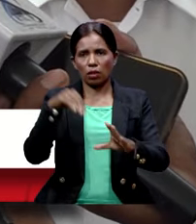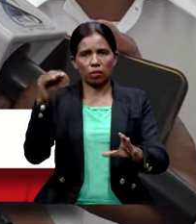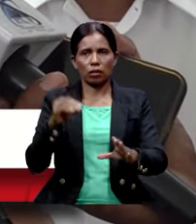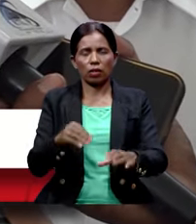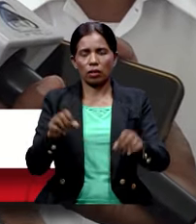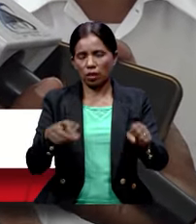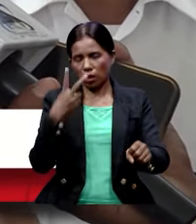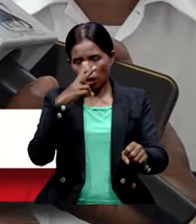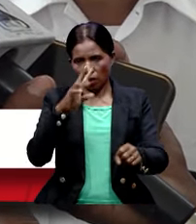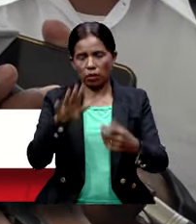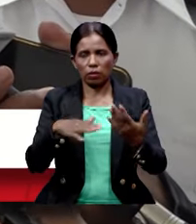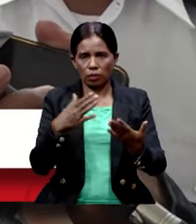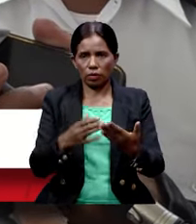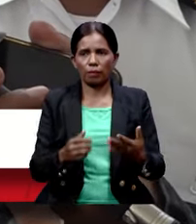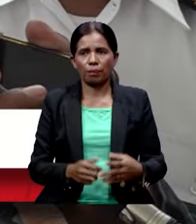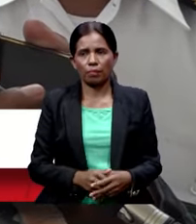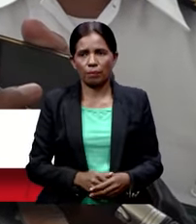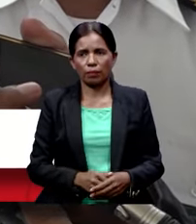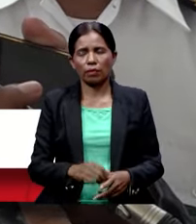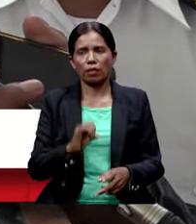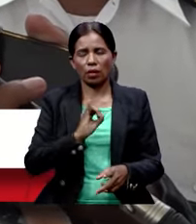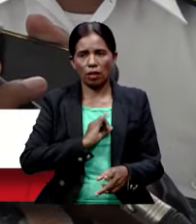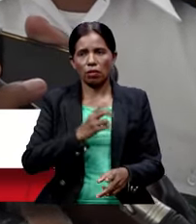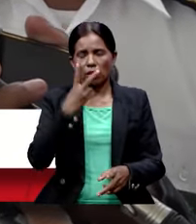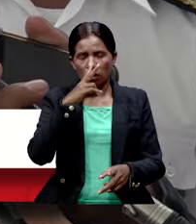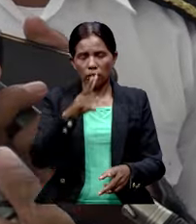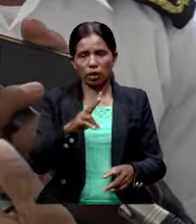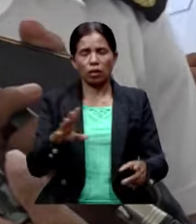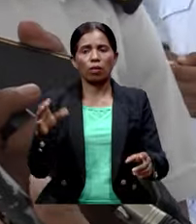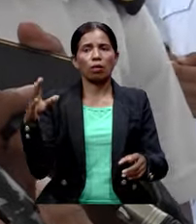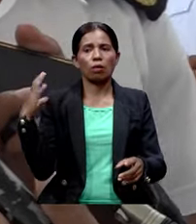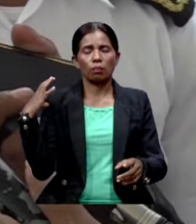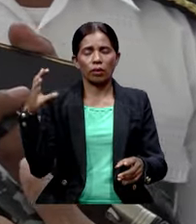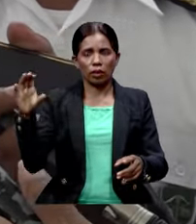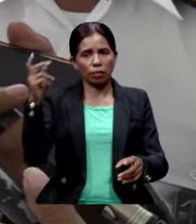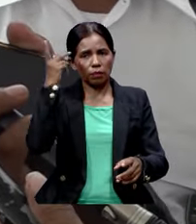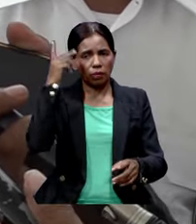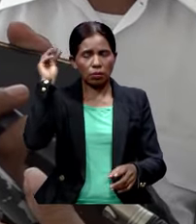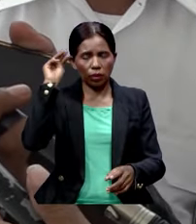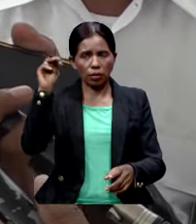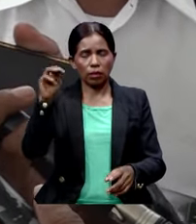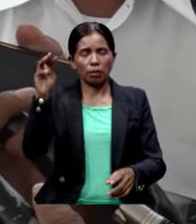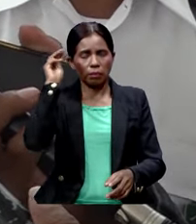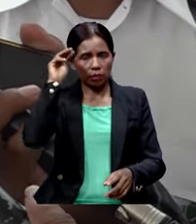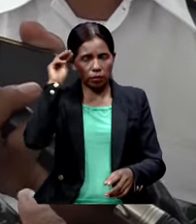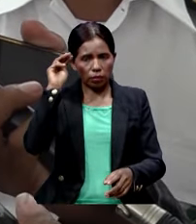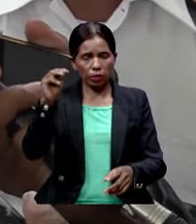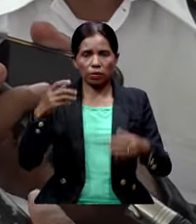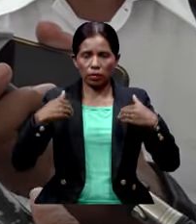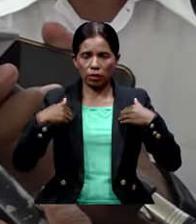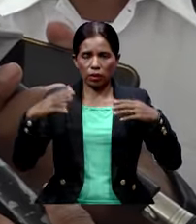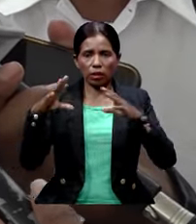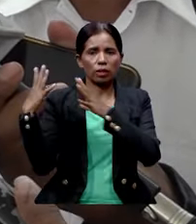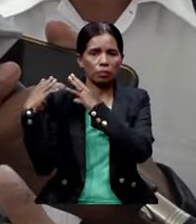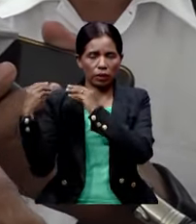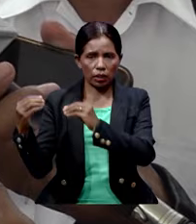tem que haré boa também. Agora, na competência primeiro-ministro União, primeiro-ministro e experiência e